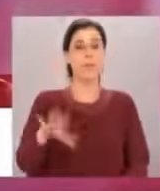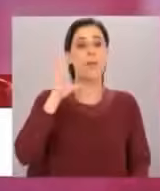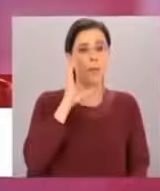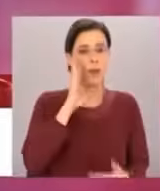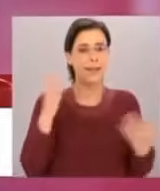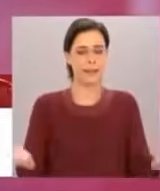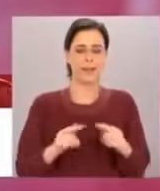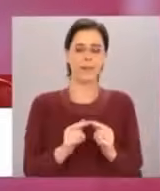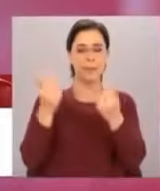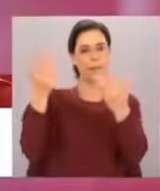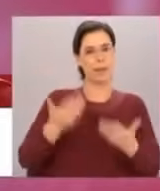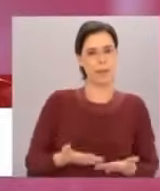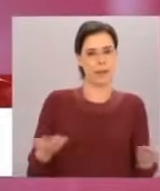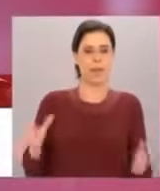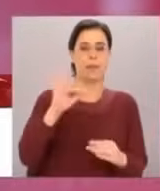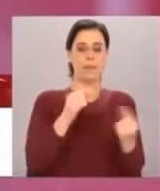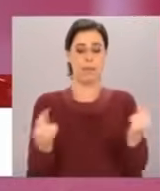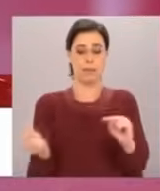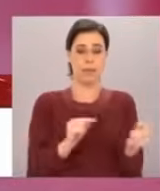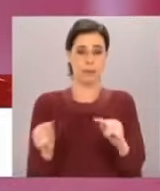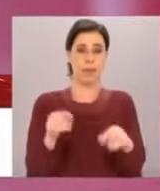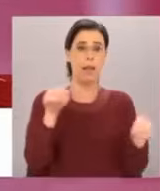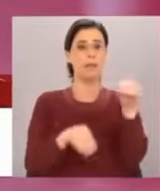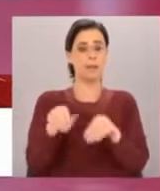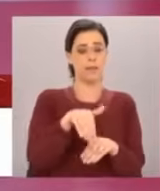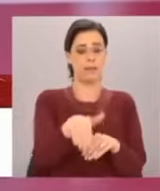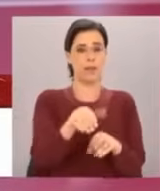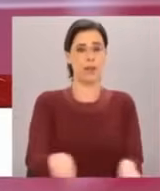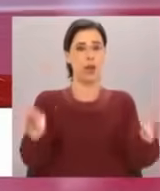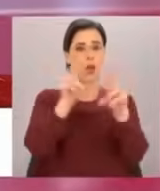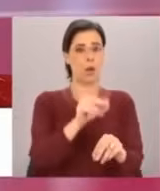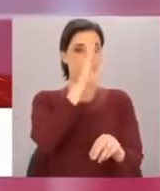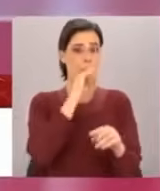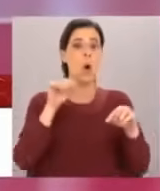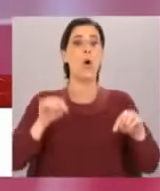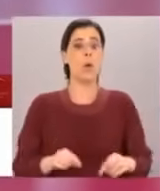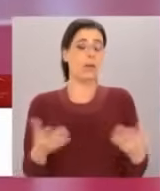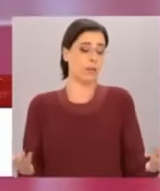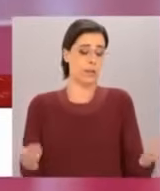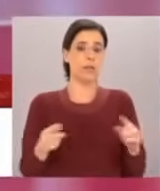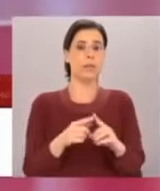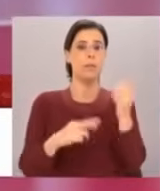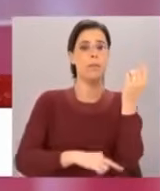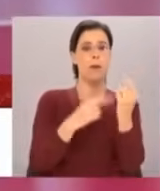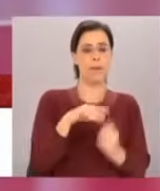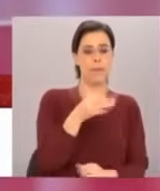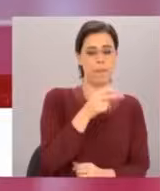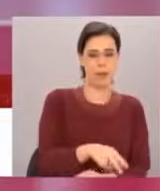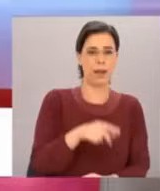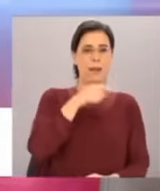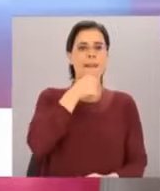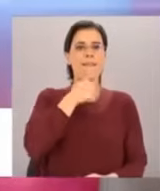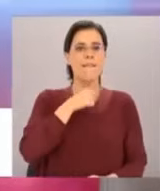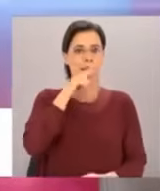Olá seja muito bem-vinda mais um debate para as eleições legislativas hoje com a porta-voz do Pânico e